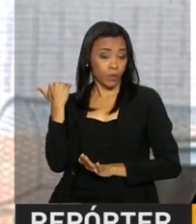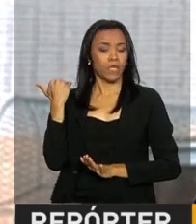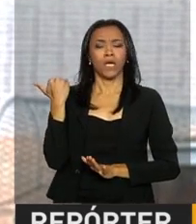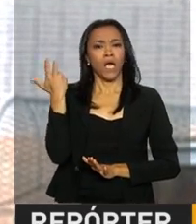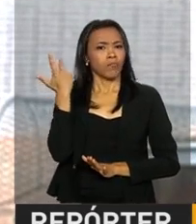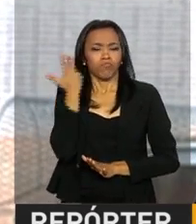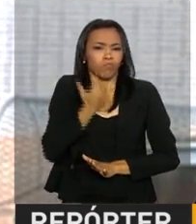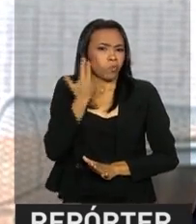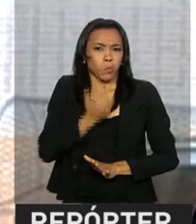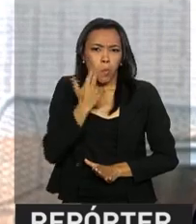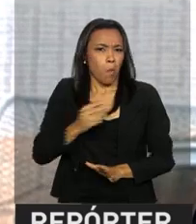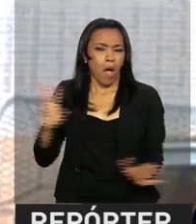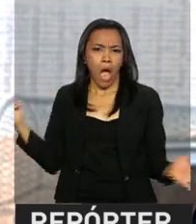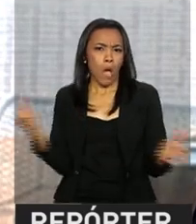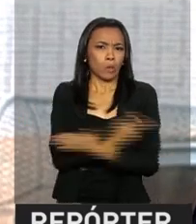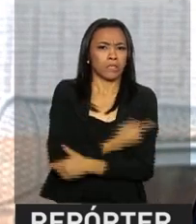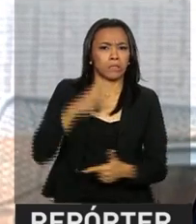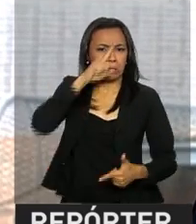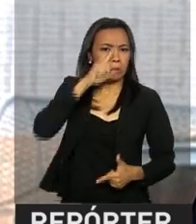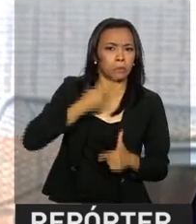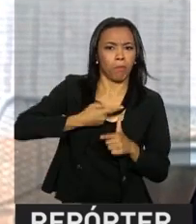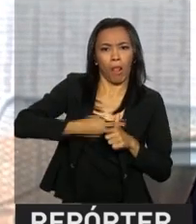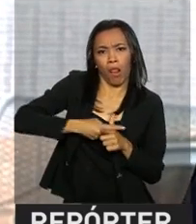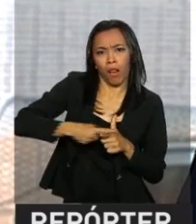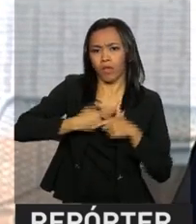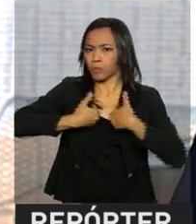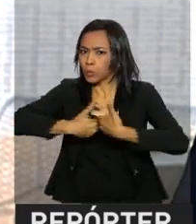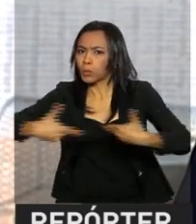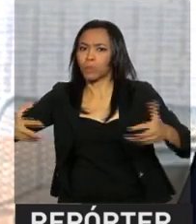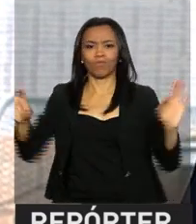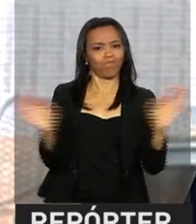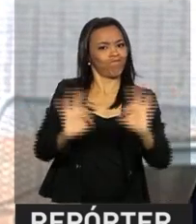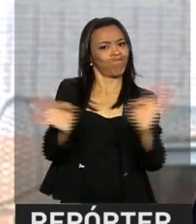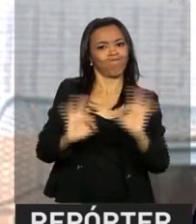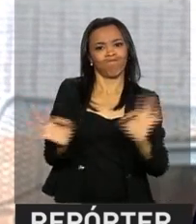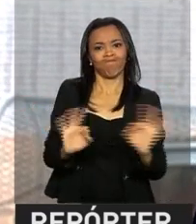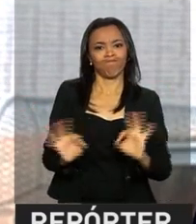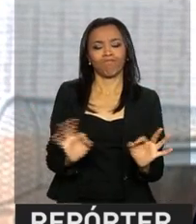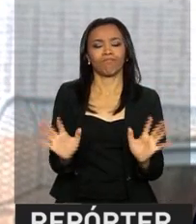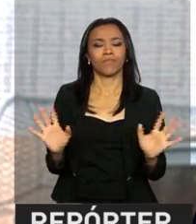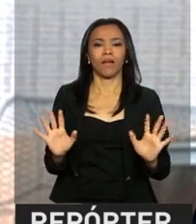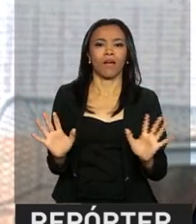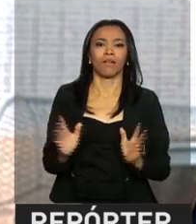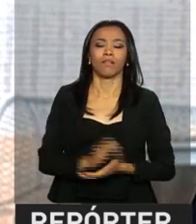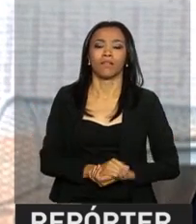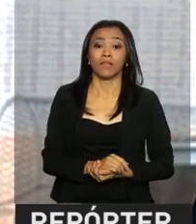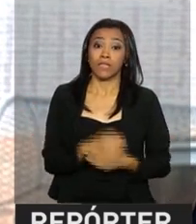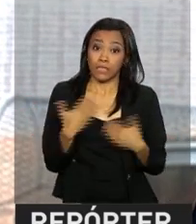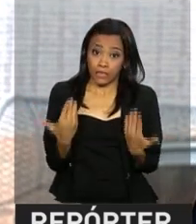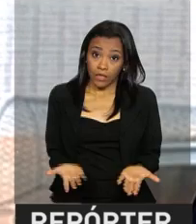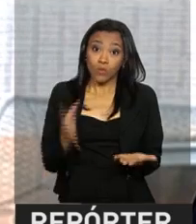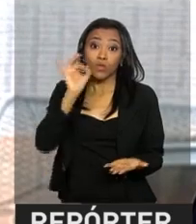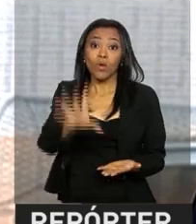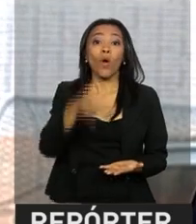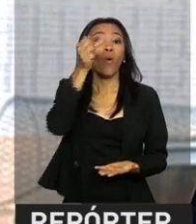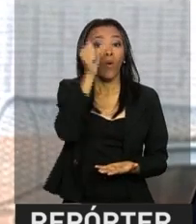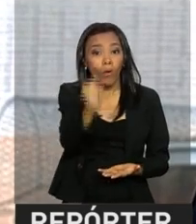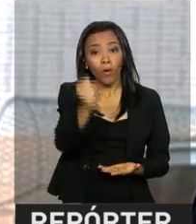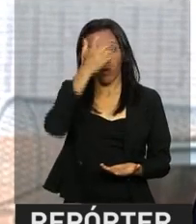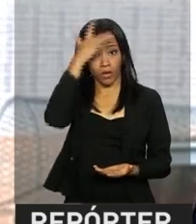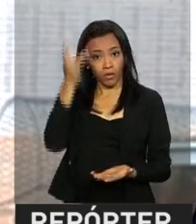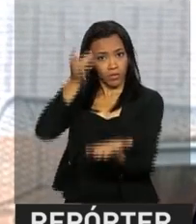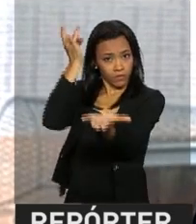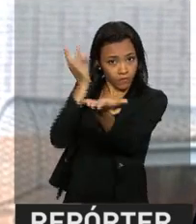sem registros de ocorrências mais sérias na operação logística e também sem nenhum problema mais grave. Apenas 8 eliminações